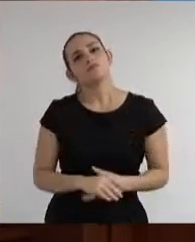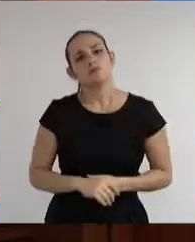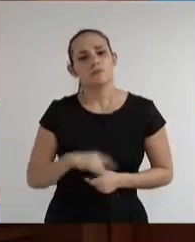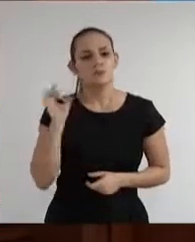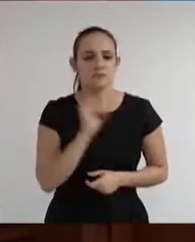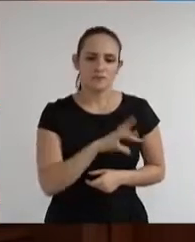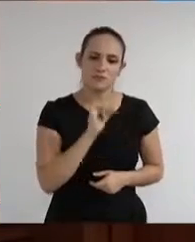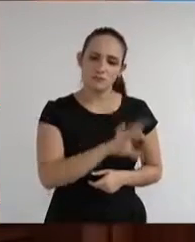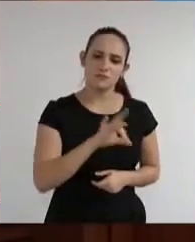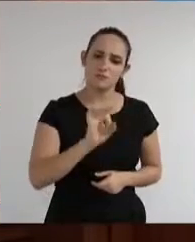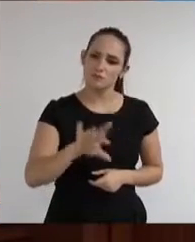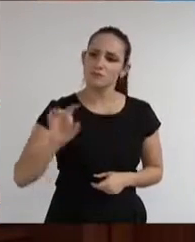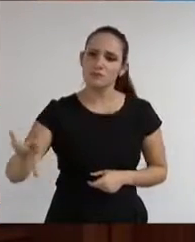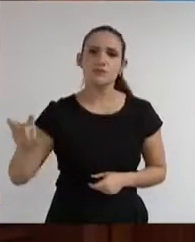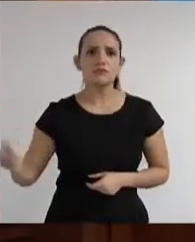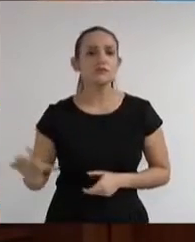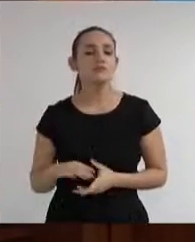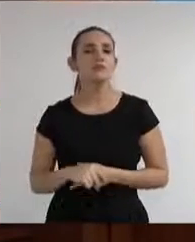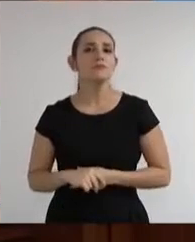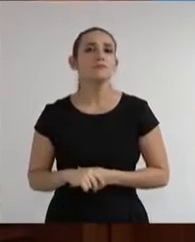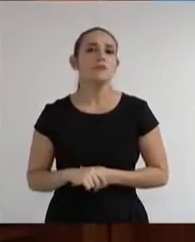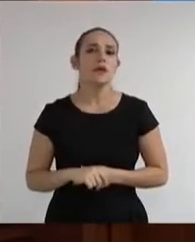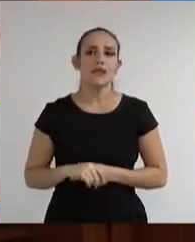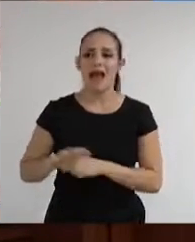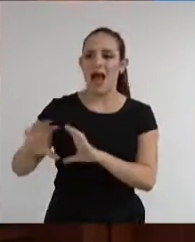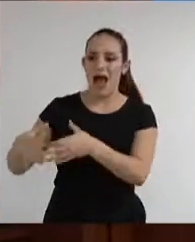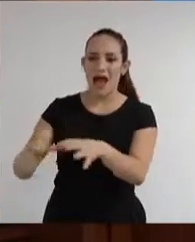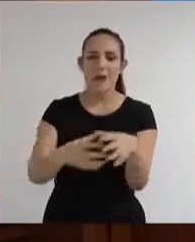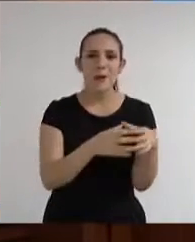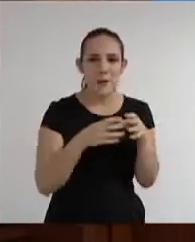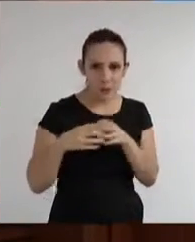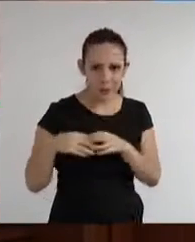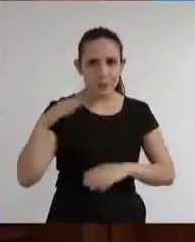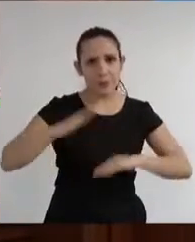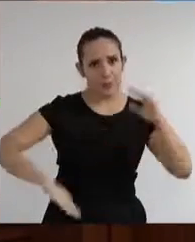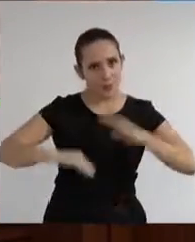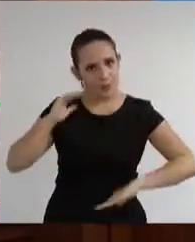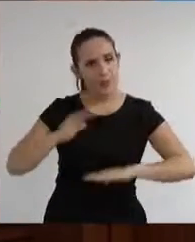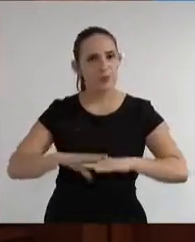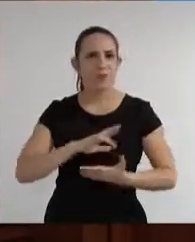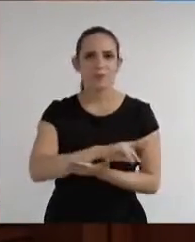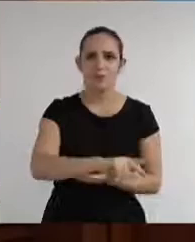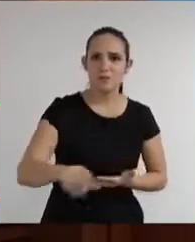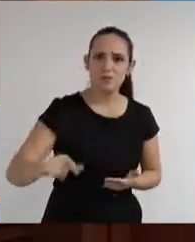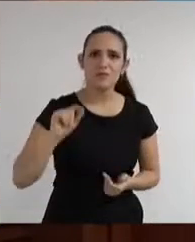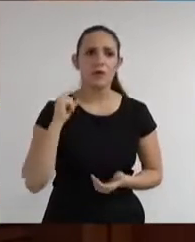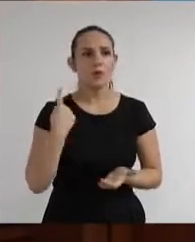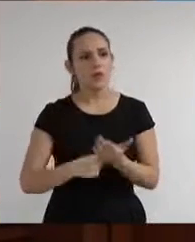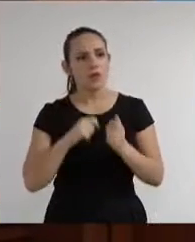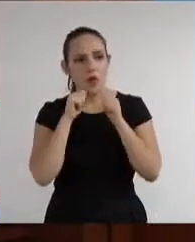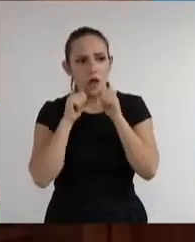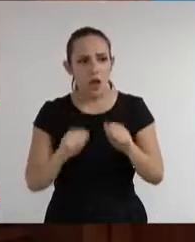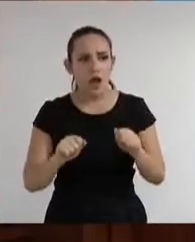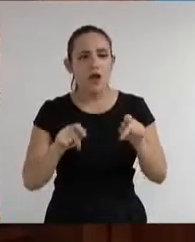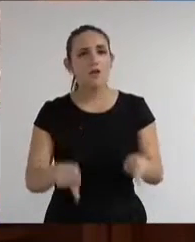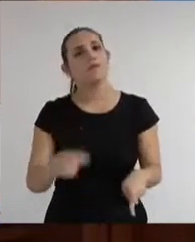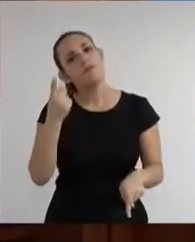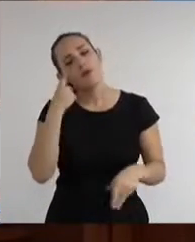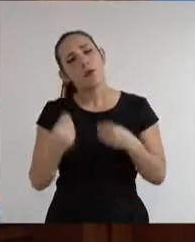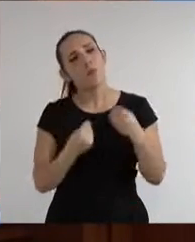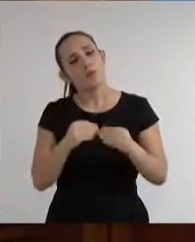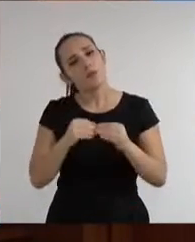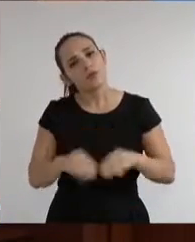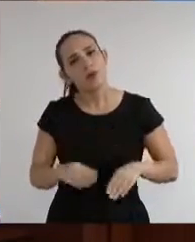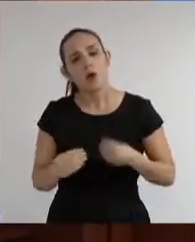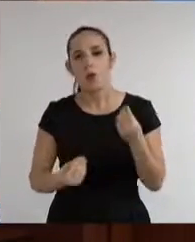segmento que você achou interessante, que achou que poderia ser inserido dentro, levou, fez audiência pública, discutiu, né, discutiu com a